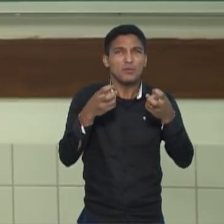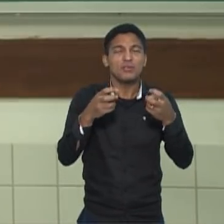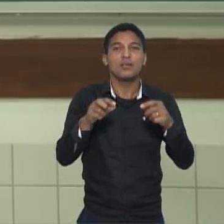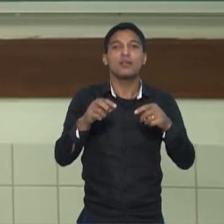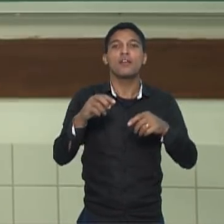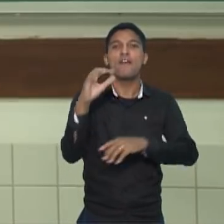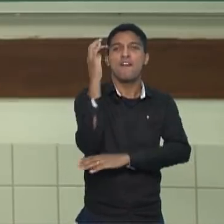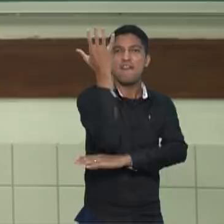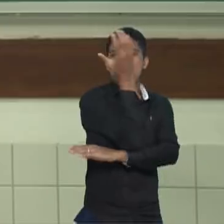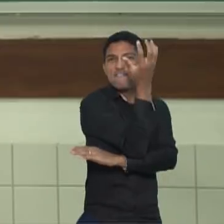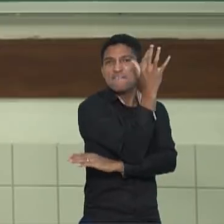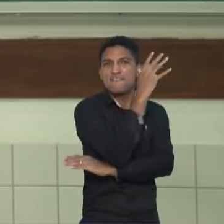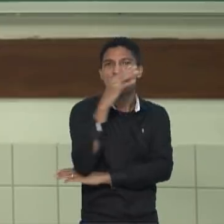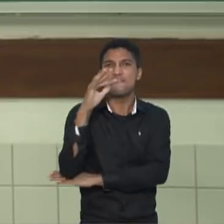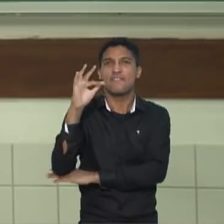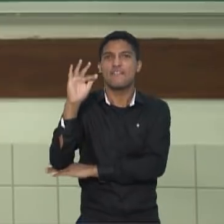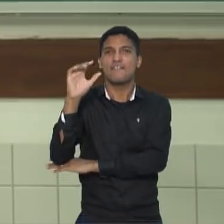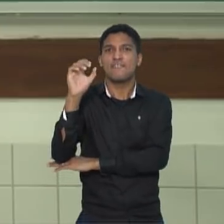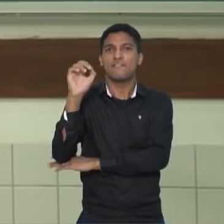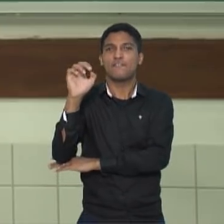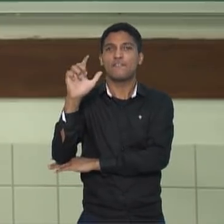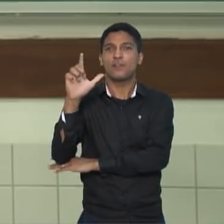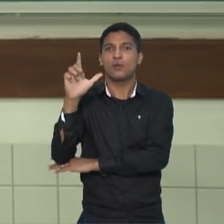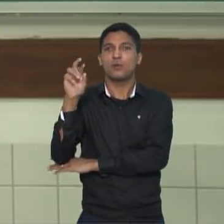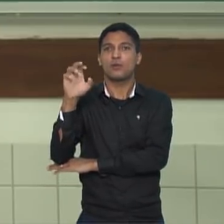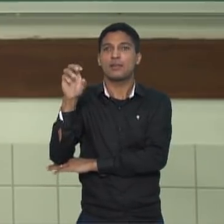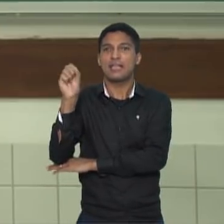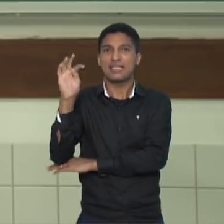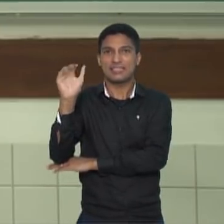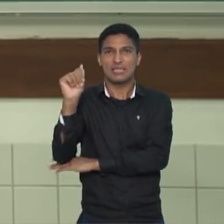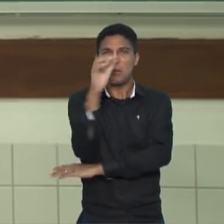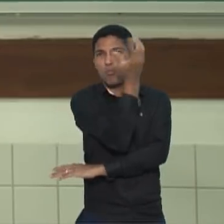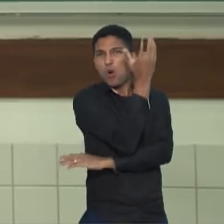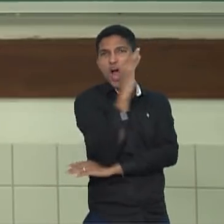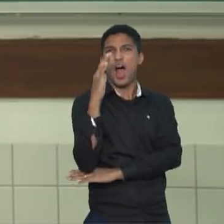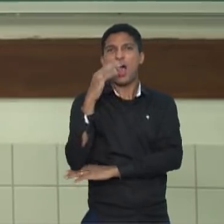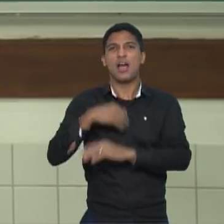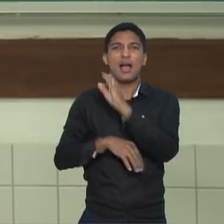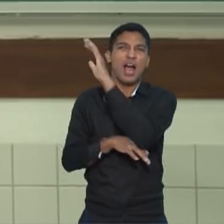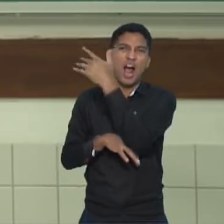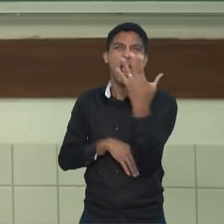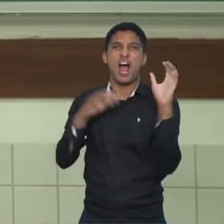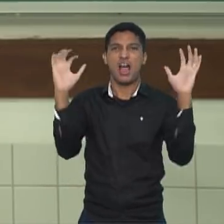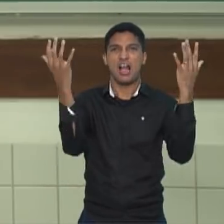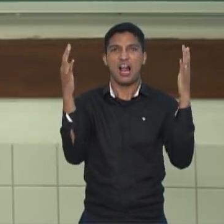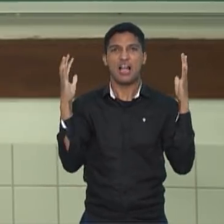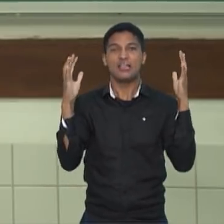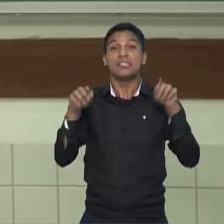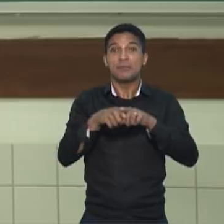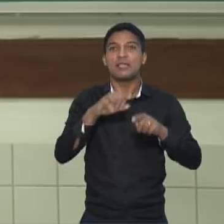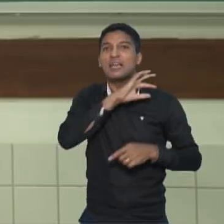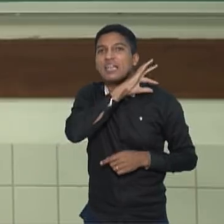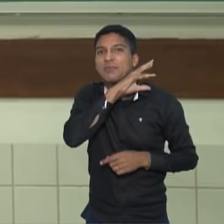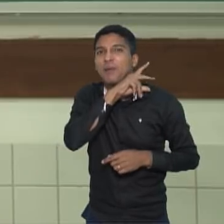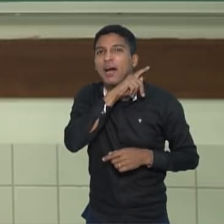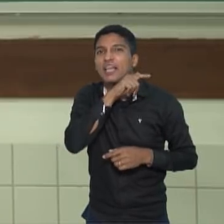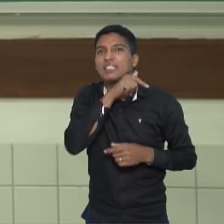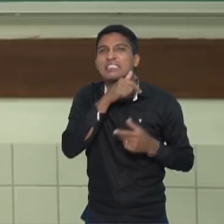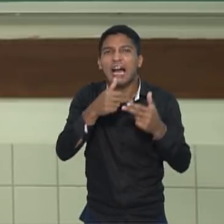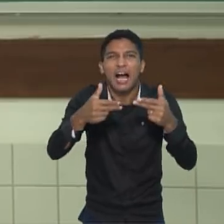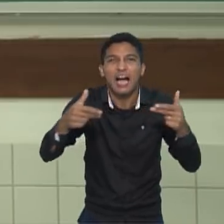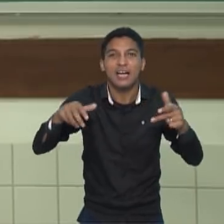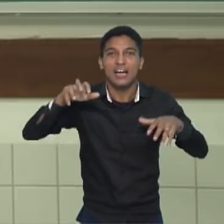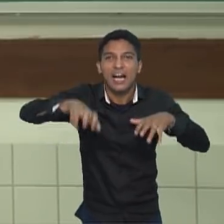muita biodiversidade de animais, quando eles morrem, né, ou se desprendem da árvore, da planta, devido